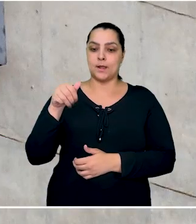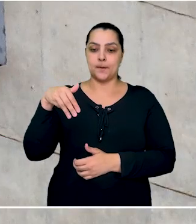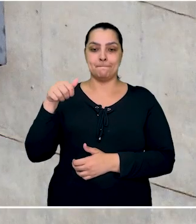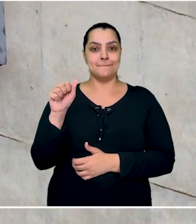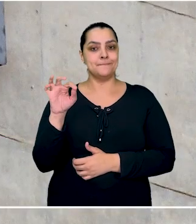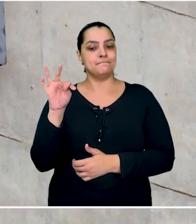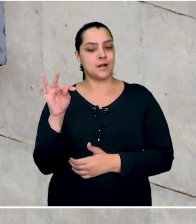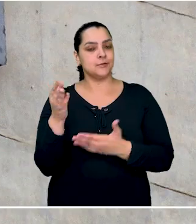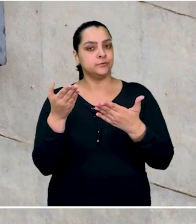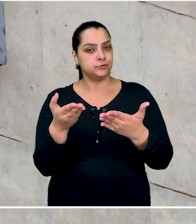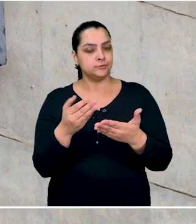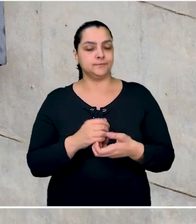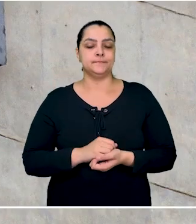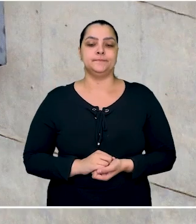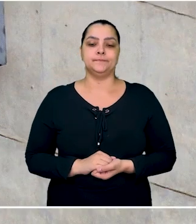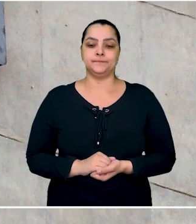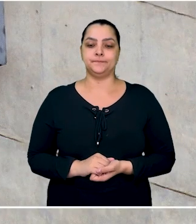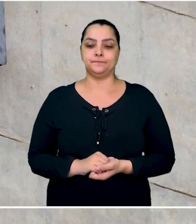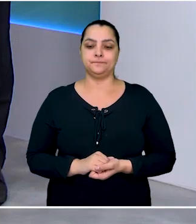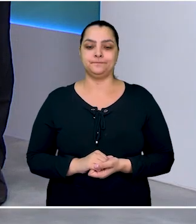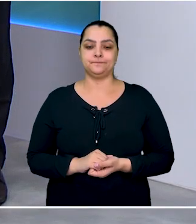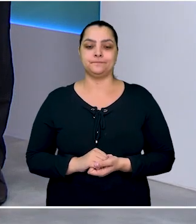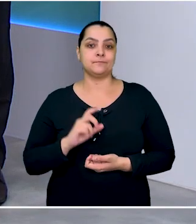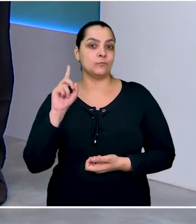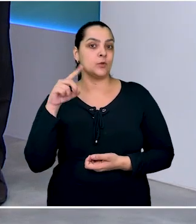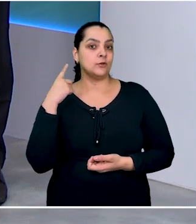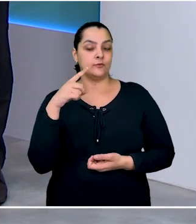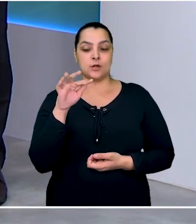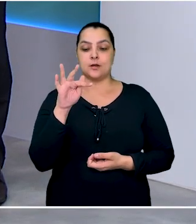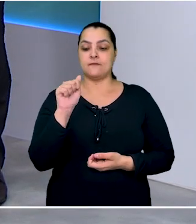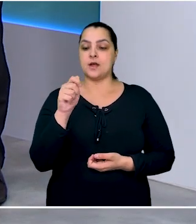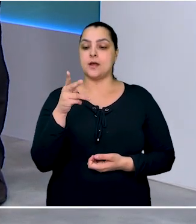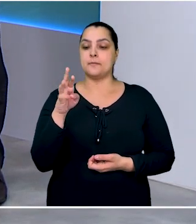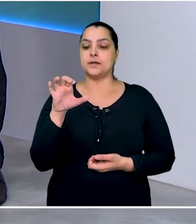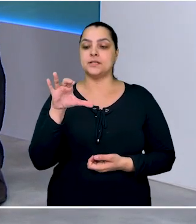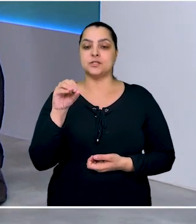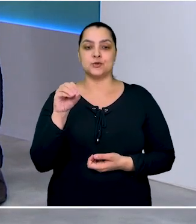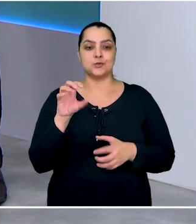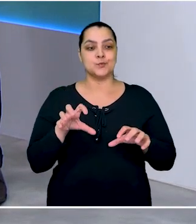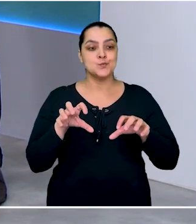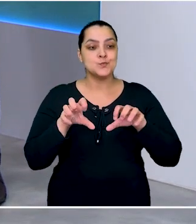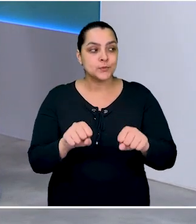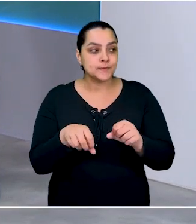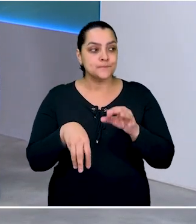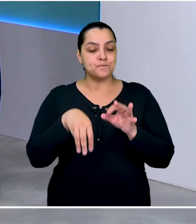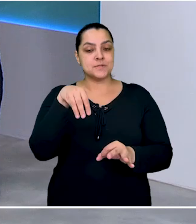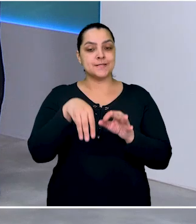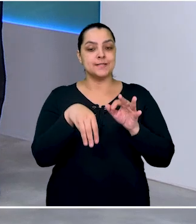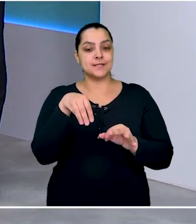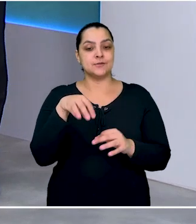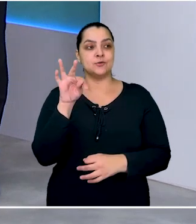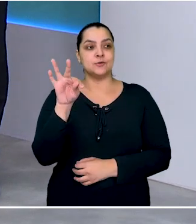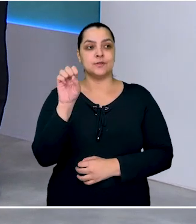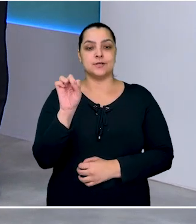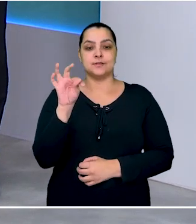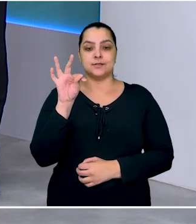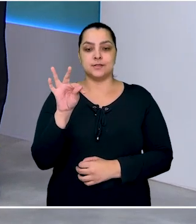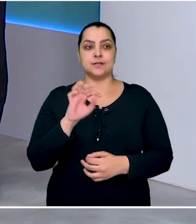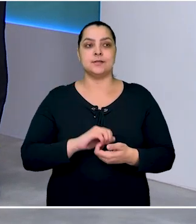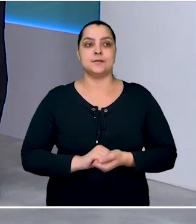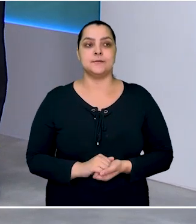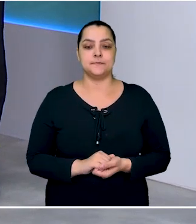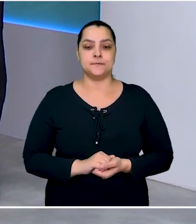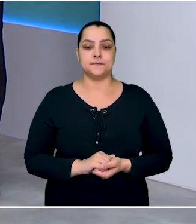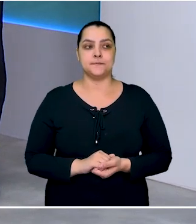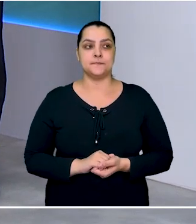e Aperfeiçoamento de Magistrados do Trabalho. O advogado Fabrício Gonçalves tomou posse como ministro do Tribunal Superior do